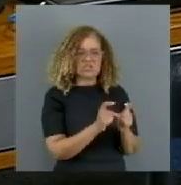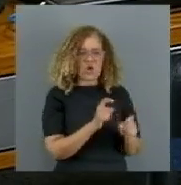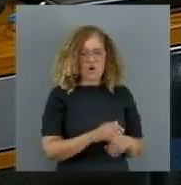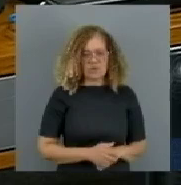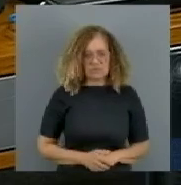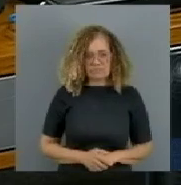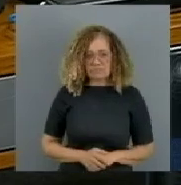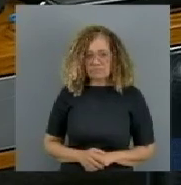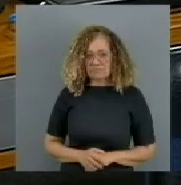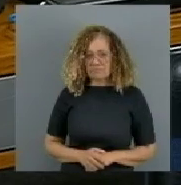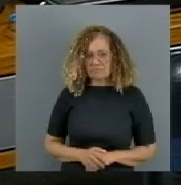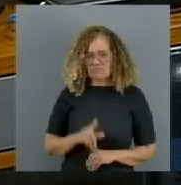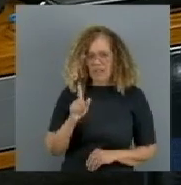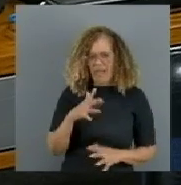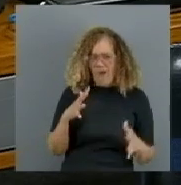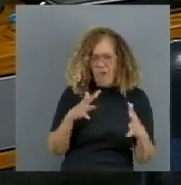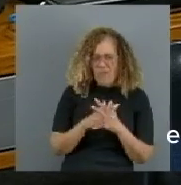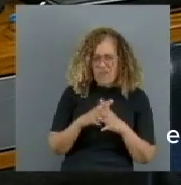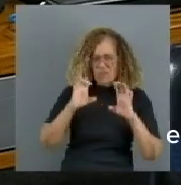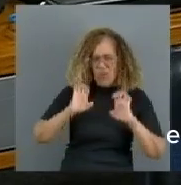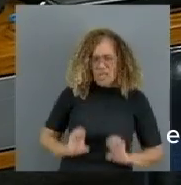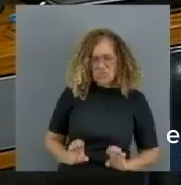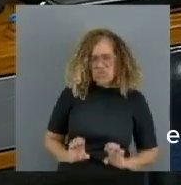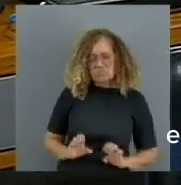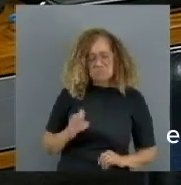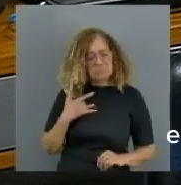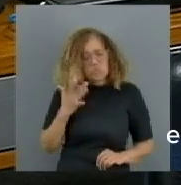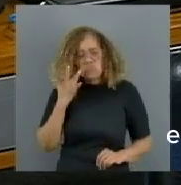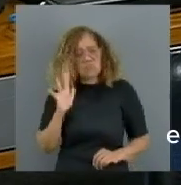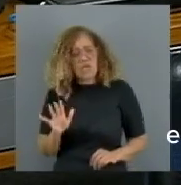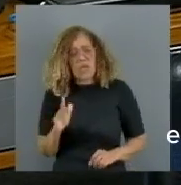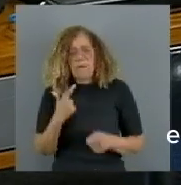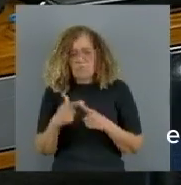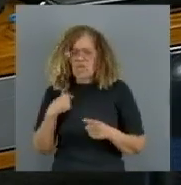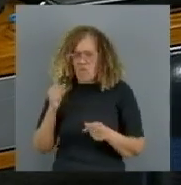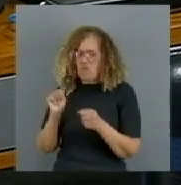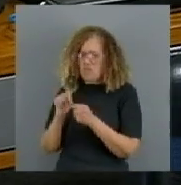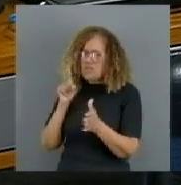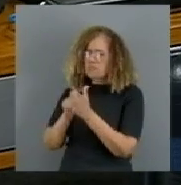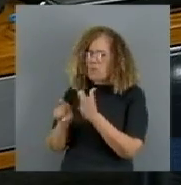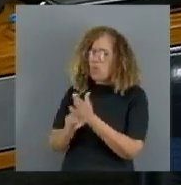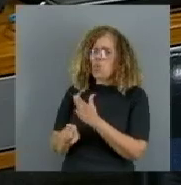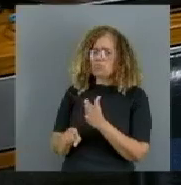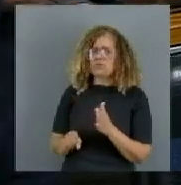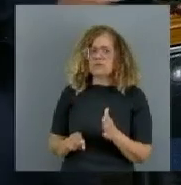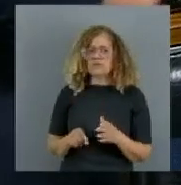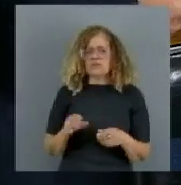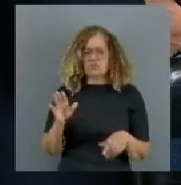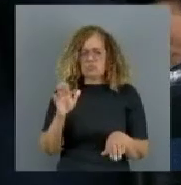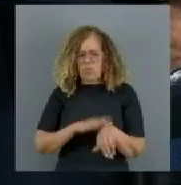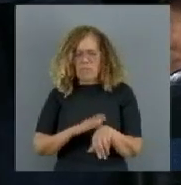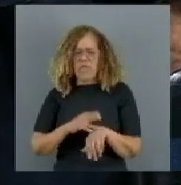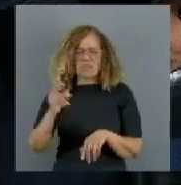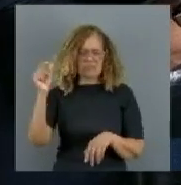Se isso não é um conflito ético, eu não sei o que é. Eu até fiz pergunta aqui sobre quarentena, na época que veio Mansur,